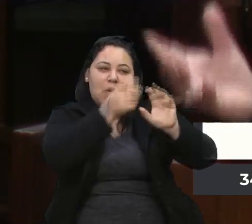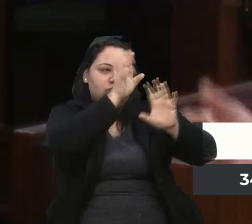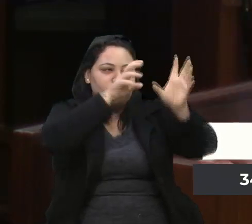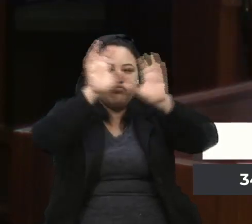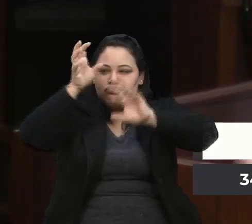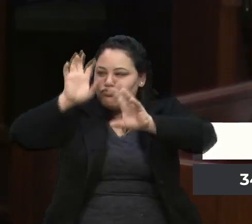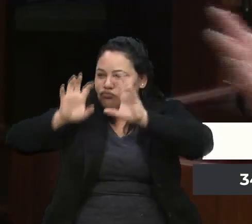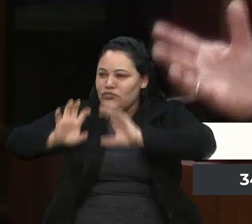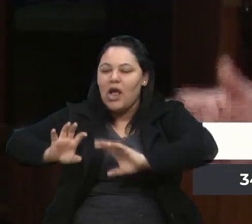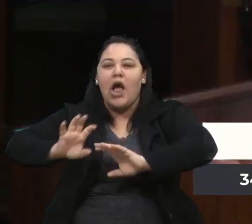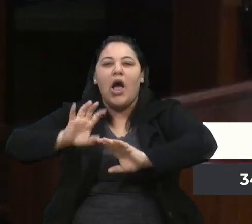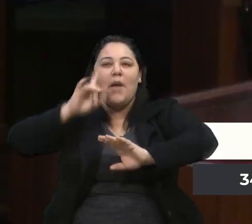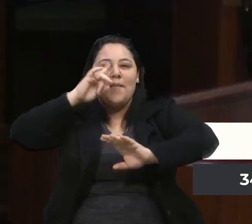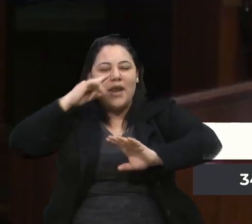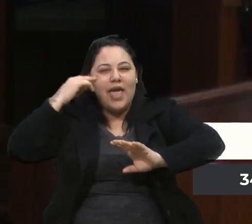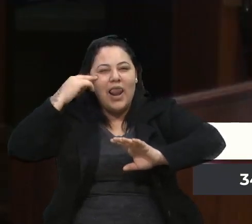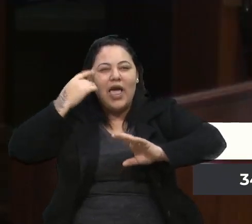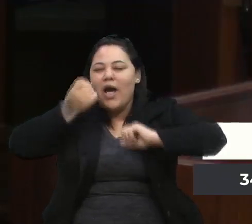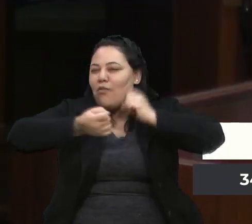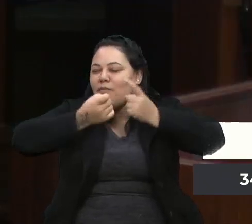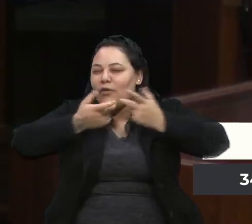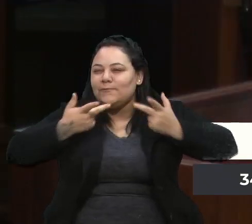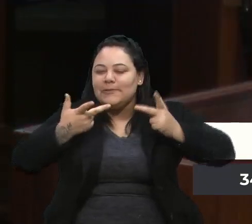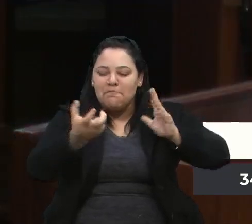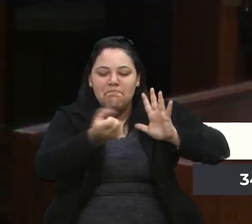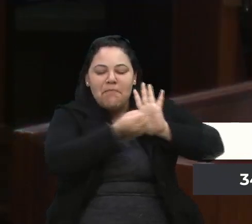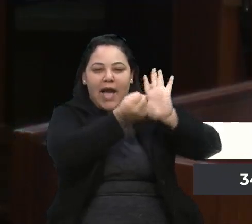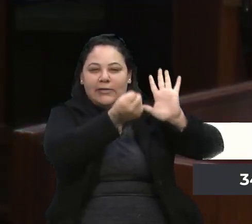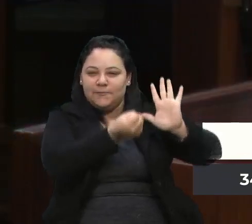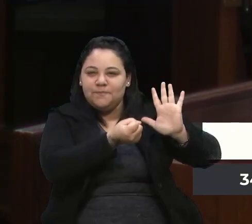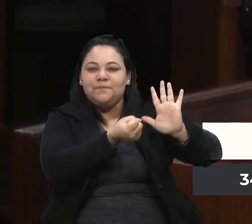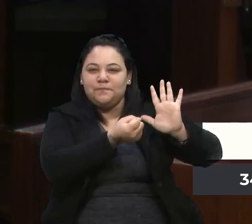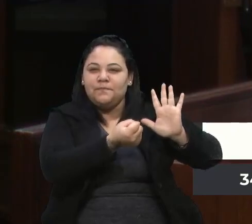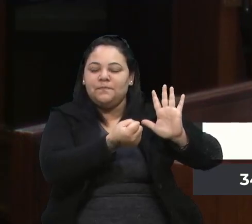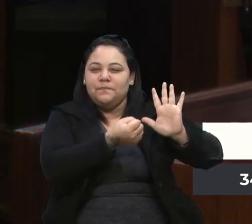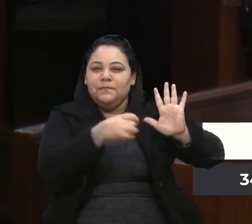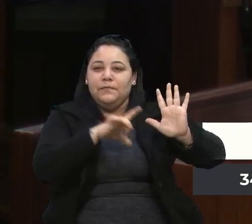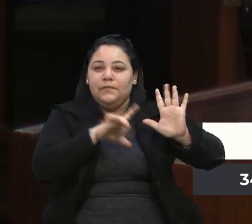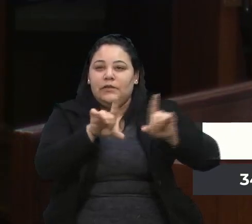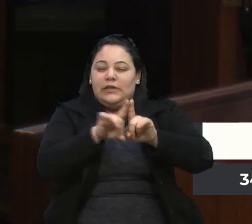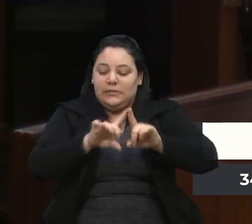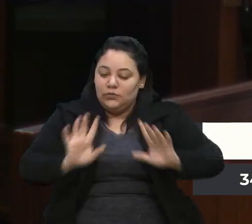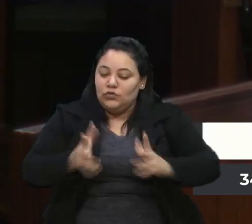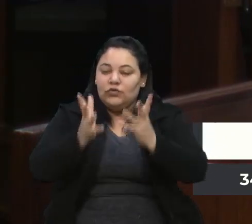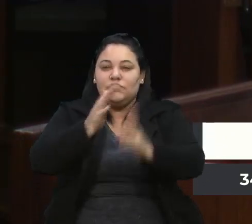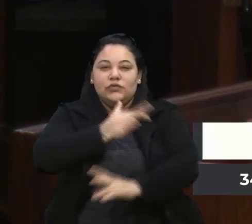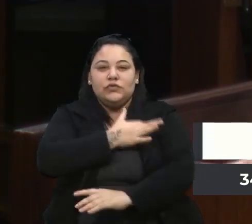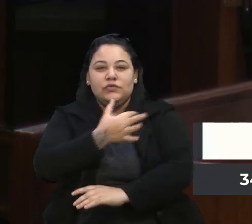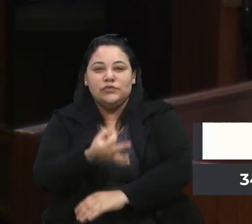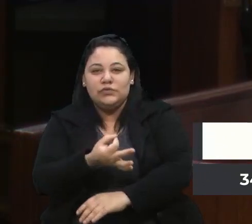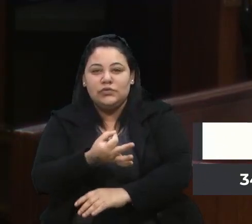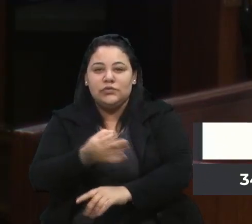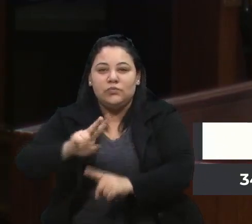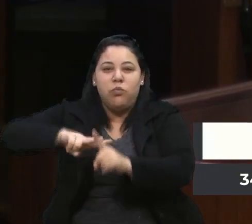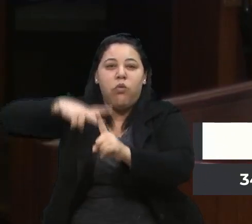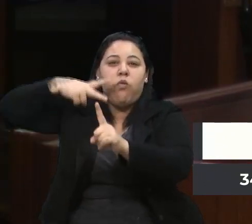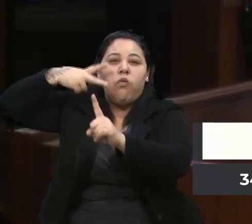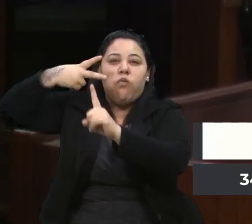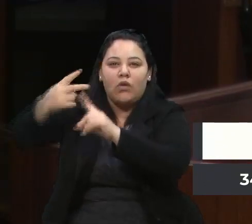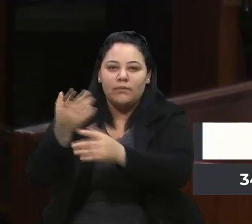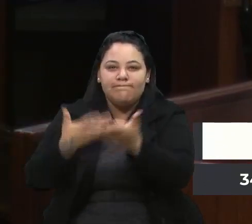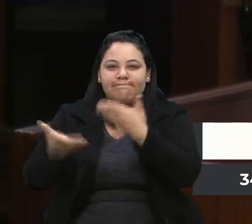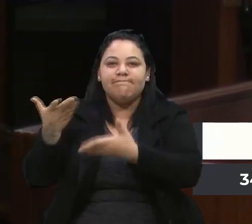lâmpada em amarelo, algo que o valha. Também mobilizamos os nossos voluntários para dobrar o atendimento. Nós